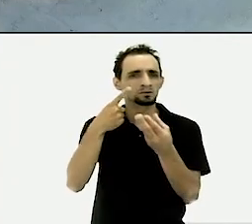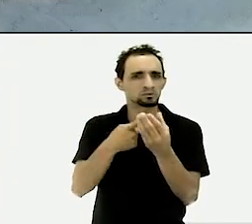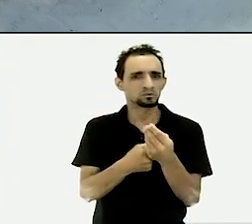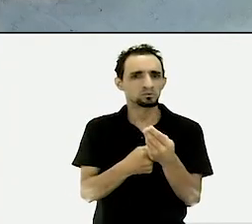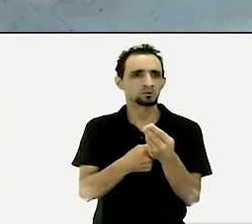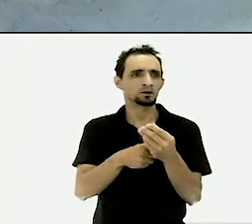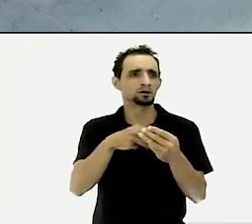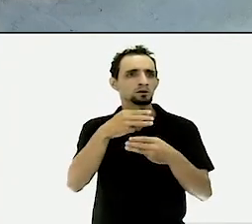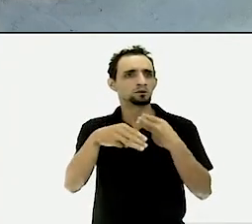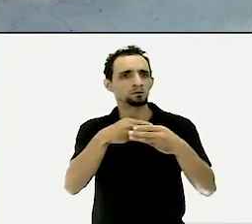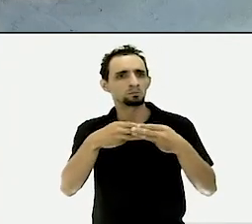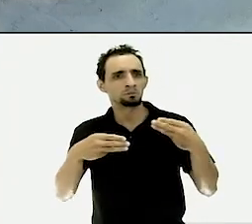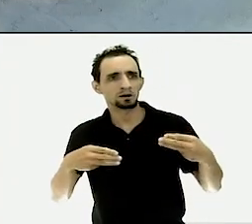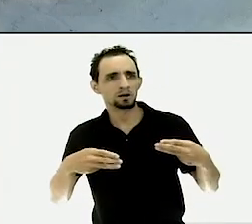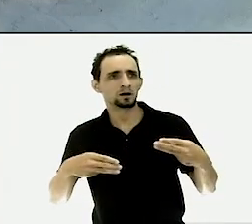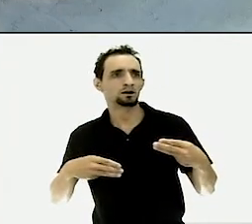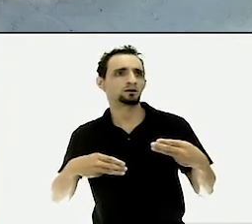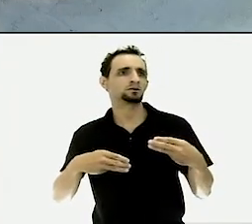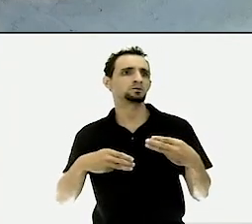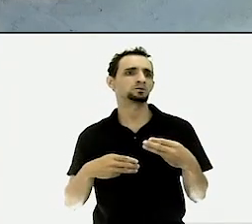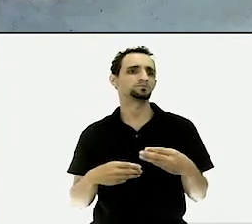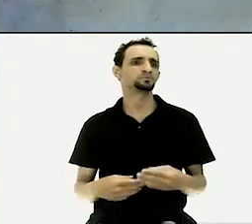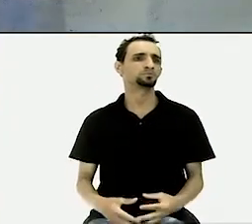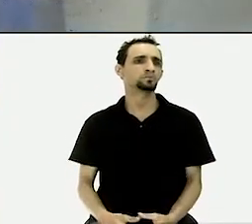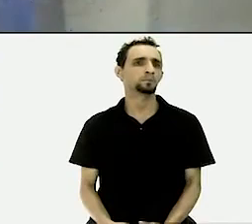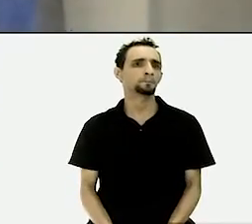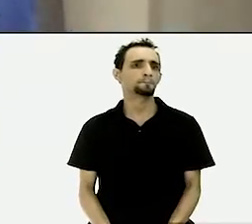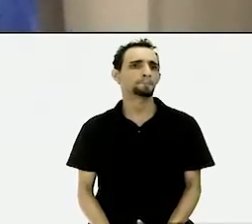presente. Obrigado, vereador Breve.